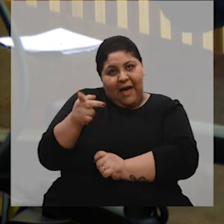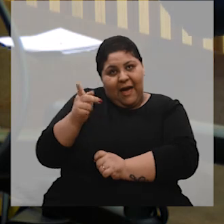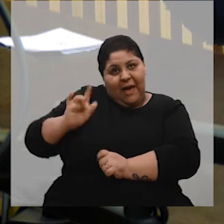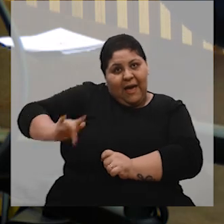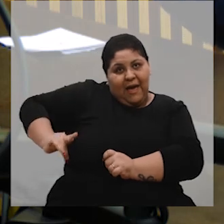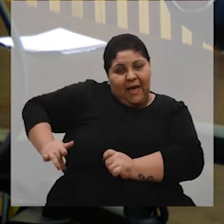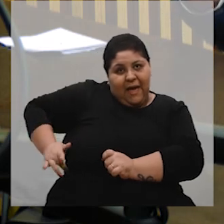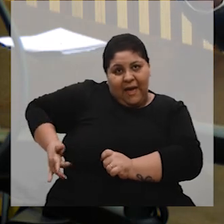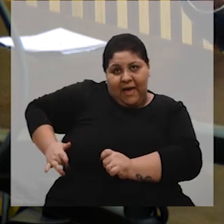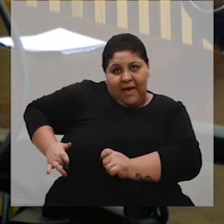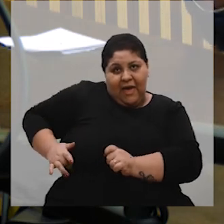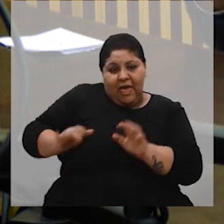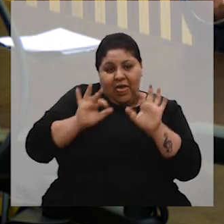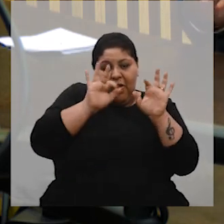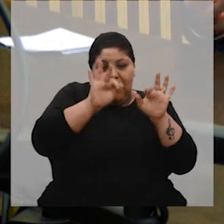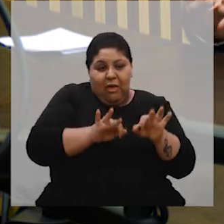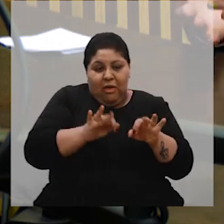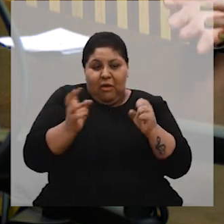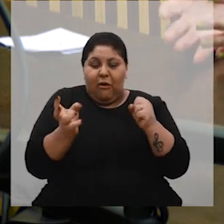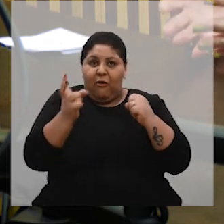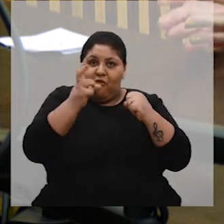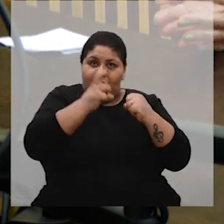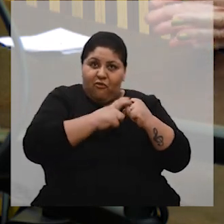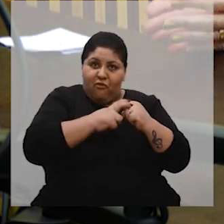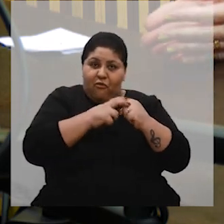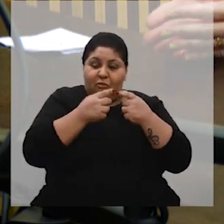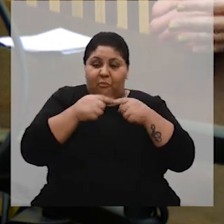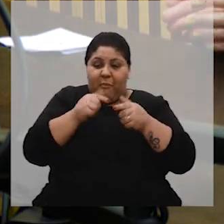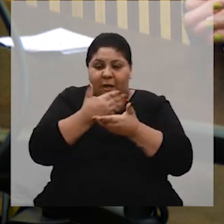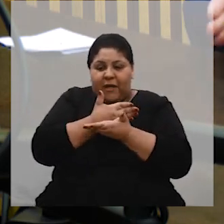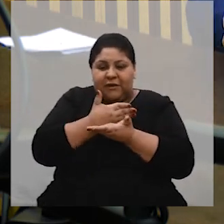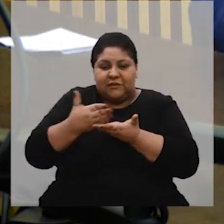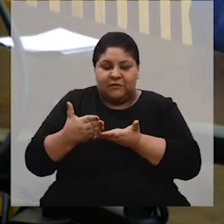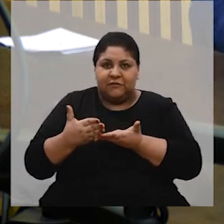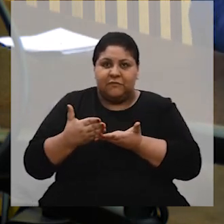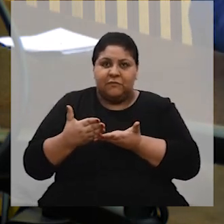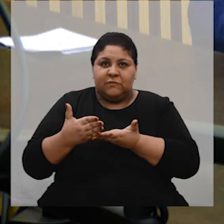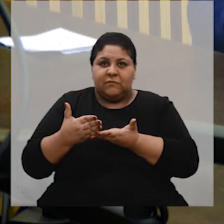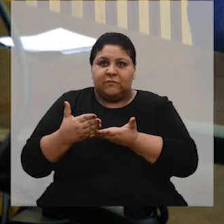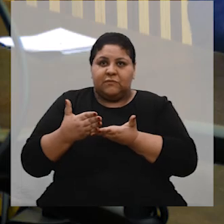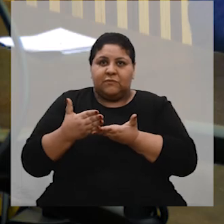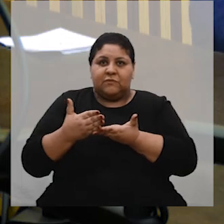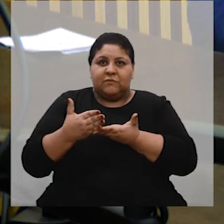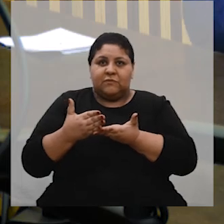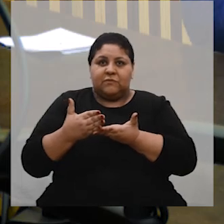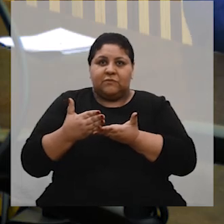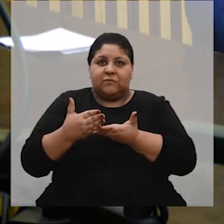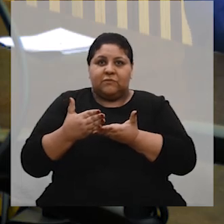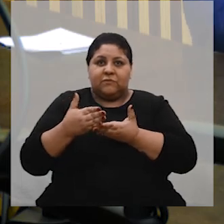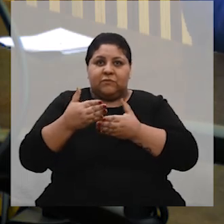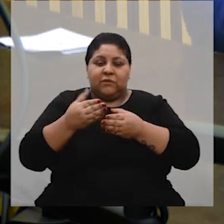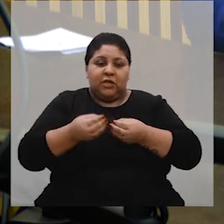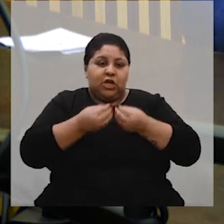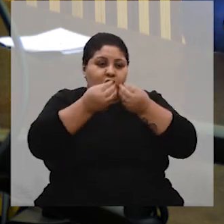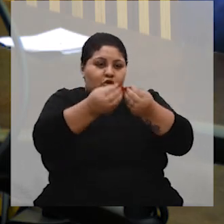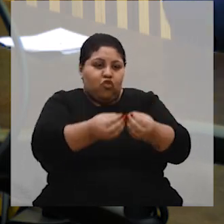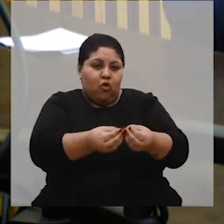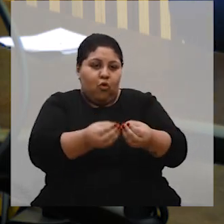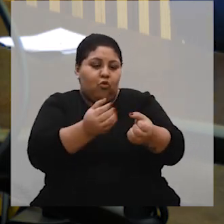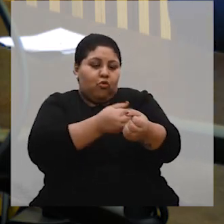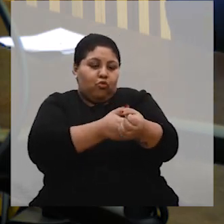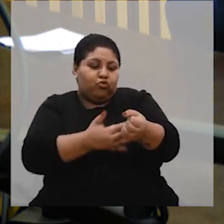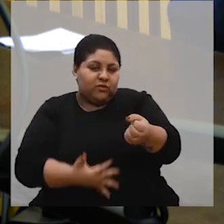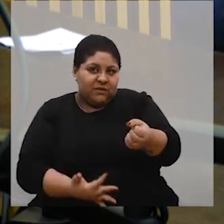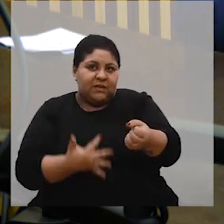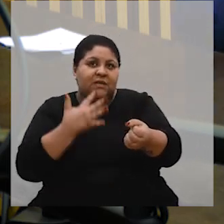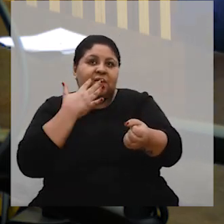e inutilizar esse vírus. Mas a partir do momento que eu passo esse sangue para alguém que está debilitado, porque a pessoa